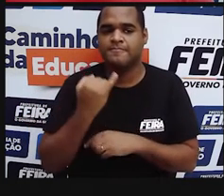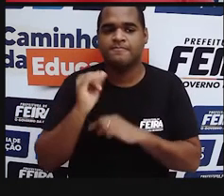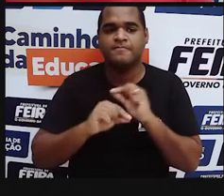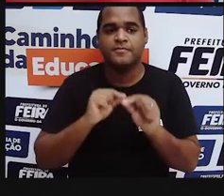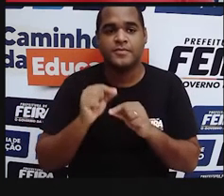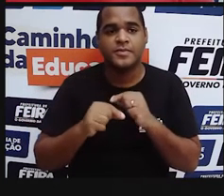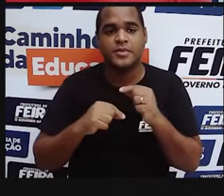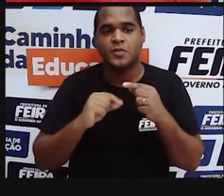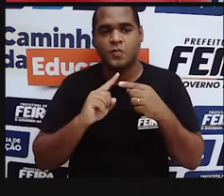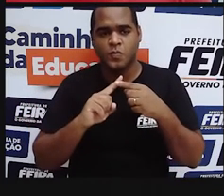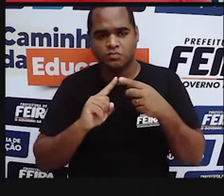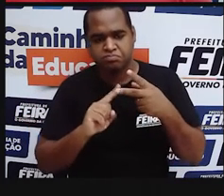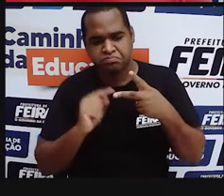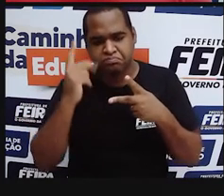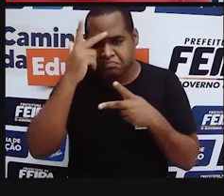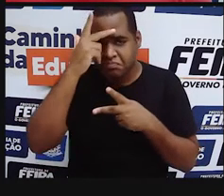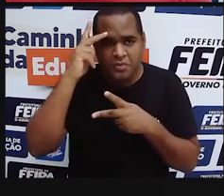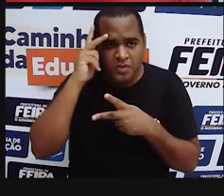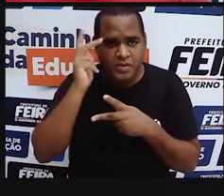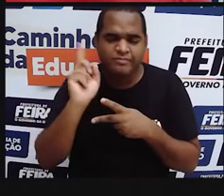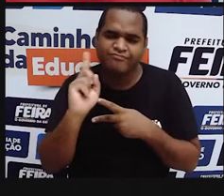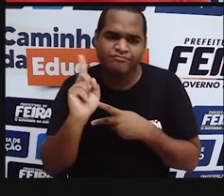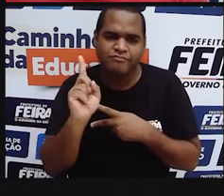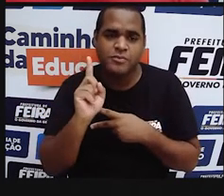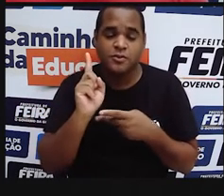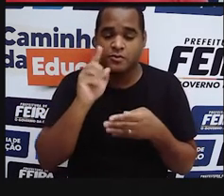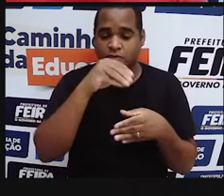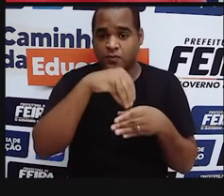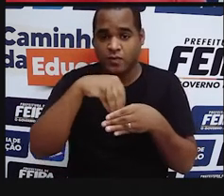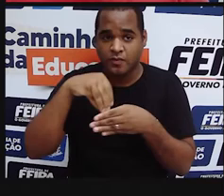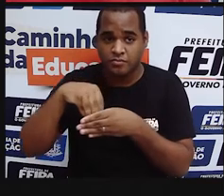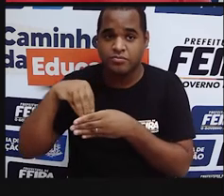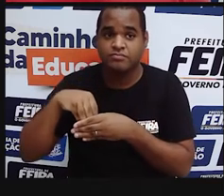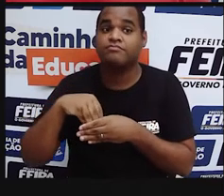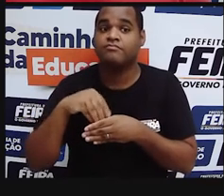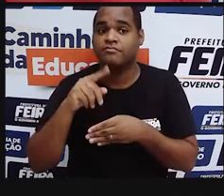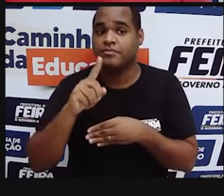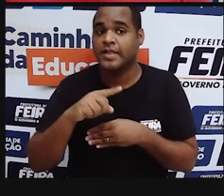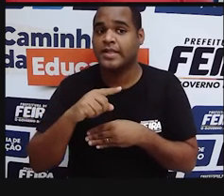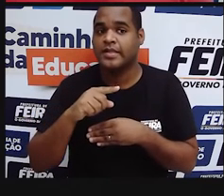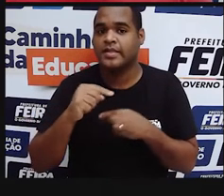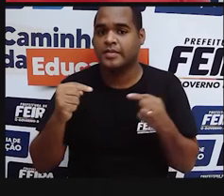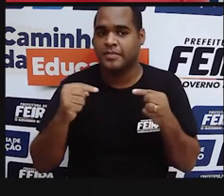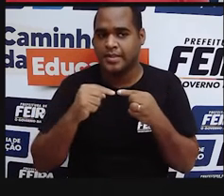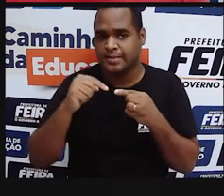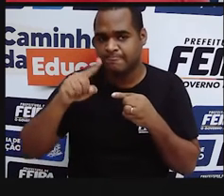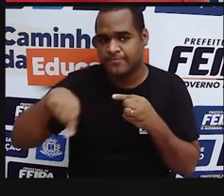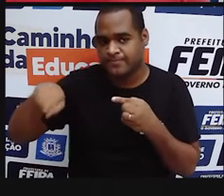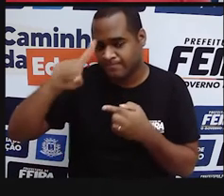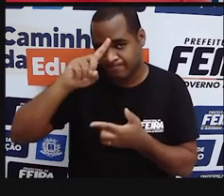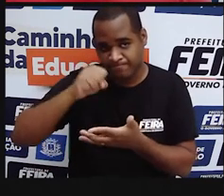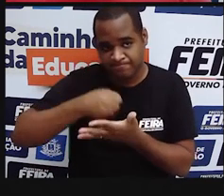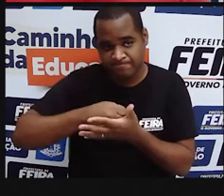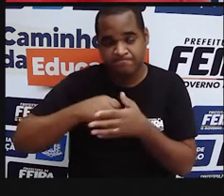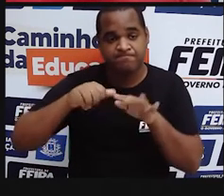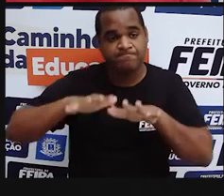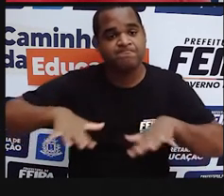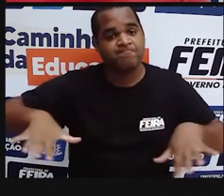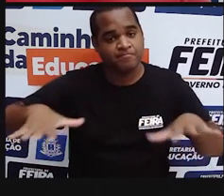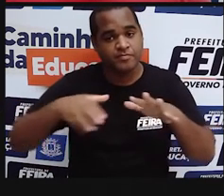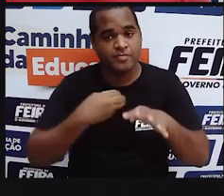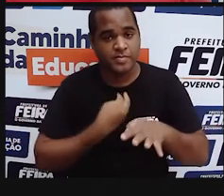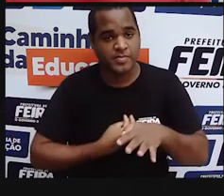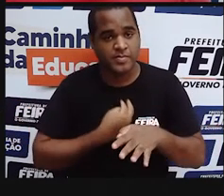mais a partir da vontade de uma ou duas pessoas, mas a partir do voto, e que, conforme a decisão da